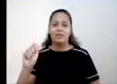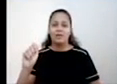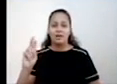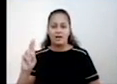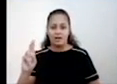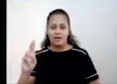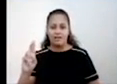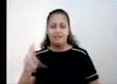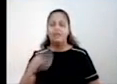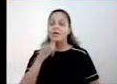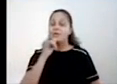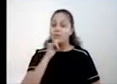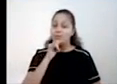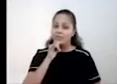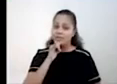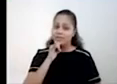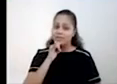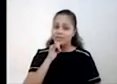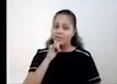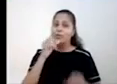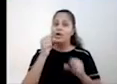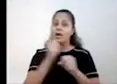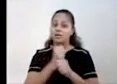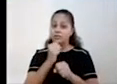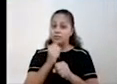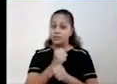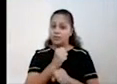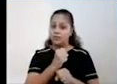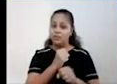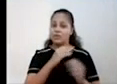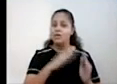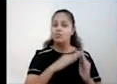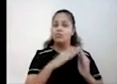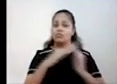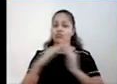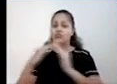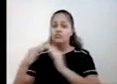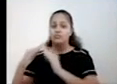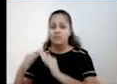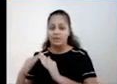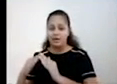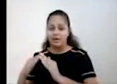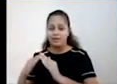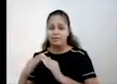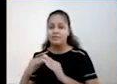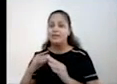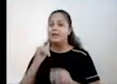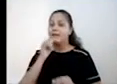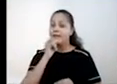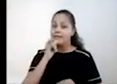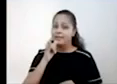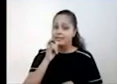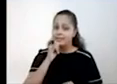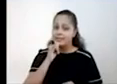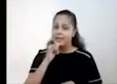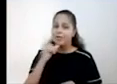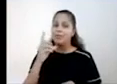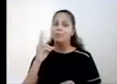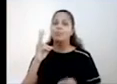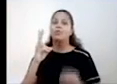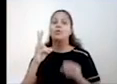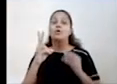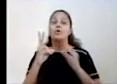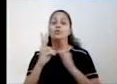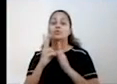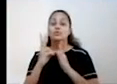Outro exemplo de arquitetura vernacular são as construções de casas coletivas de indígenas de aldeias do Parque Nacional